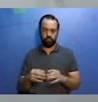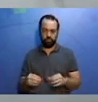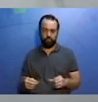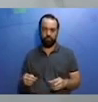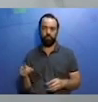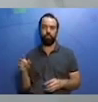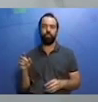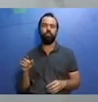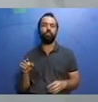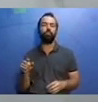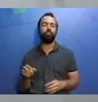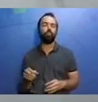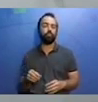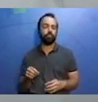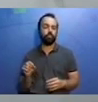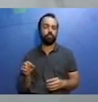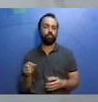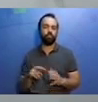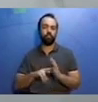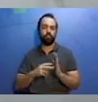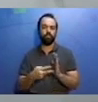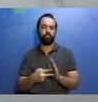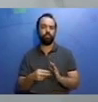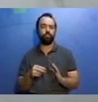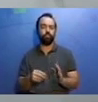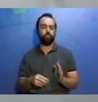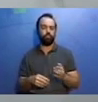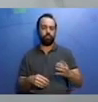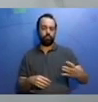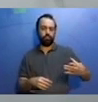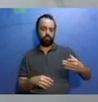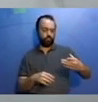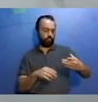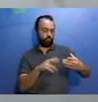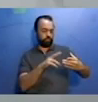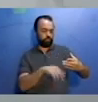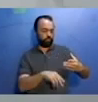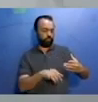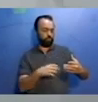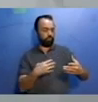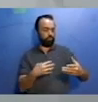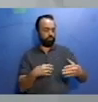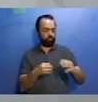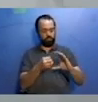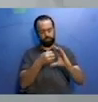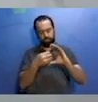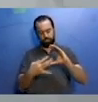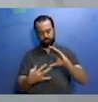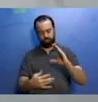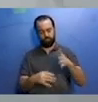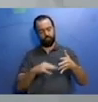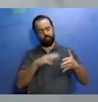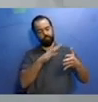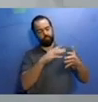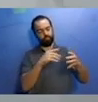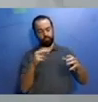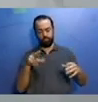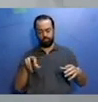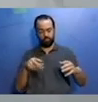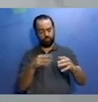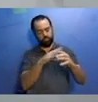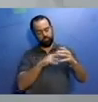constituídas por apenas uma fase, ou seja, elas possuem as mesmas propriedades físicas em toda a sua